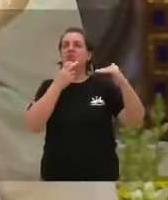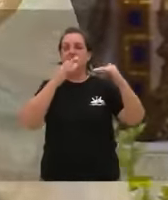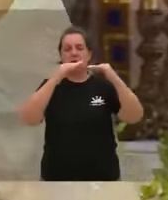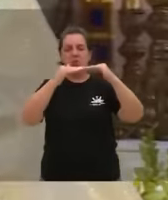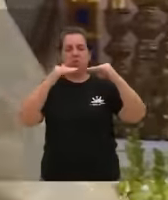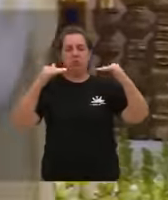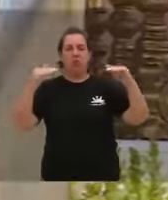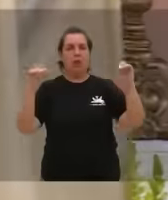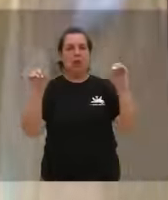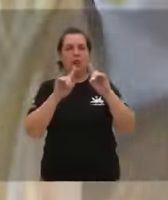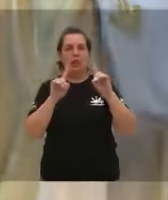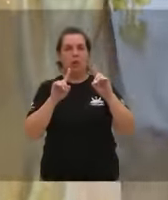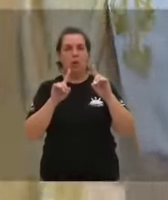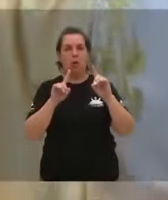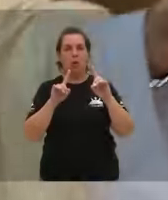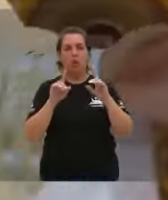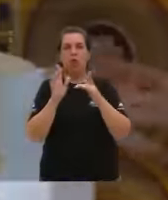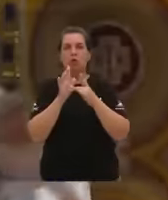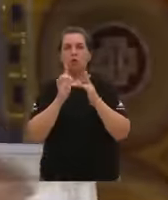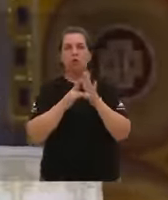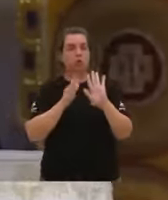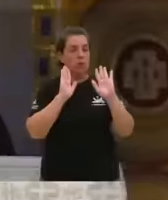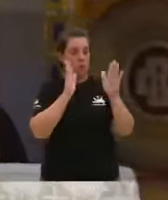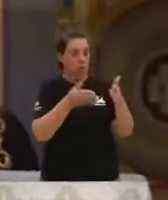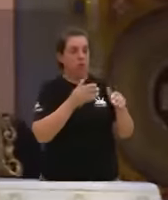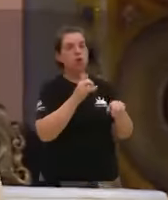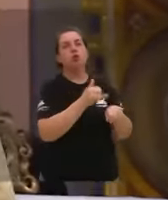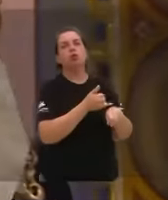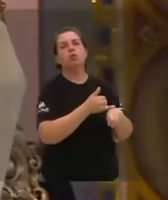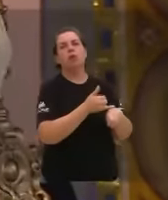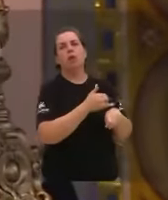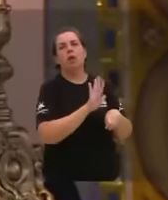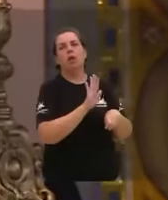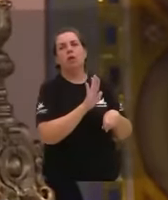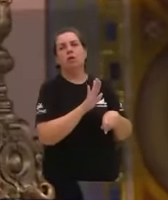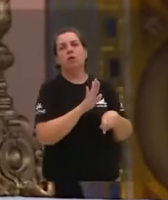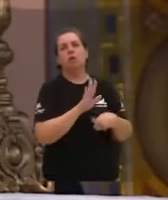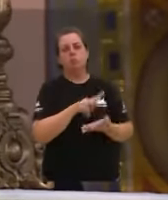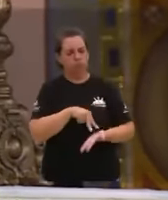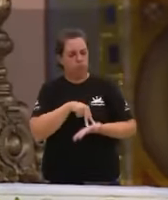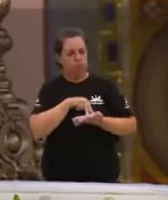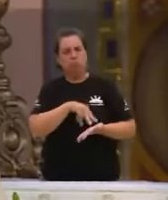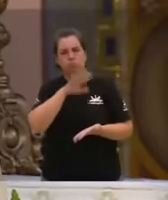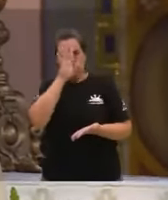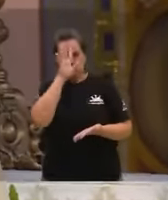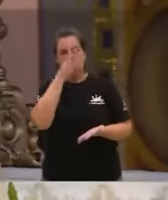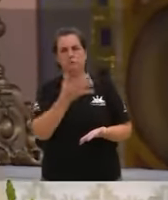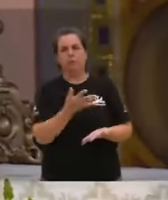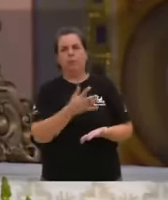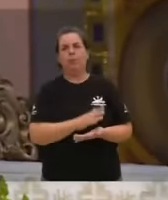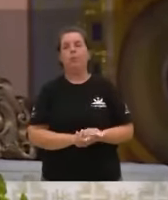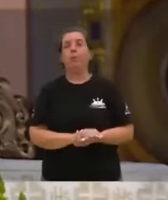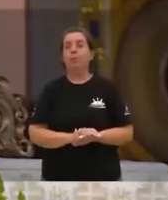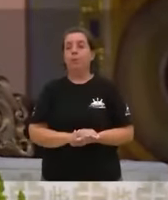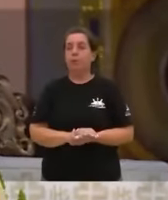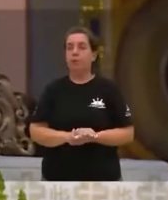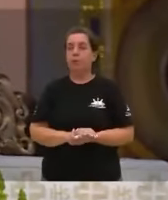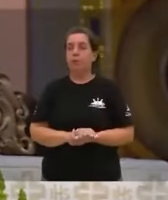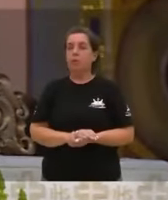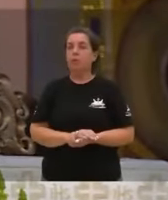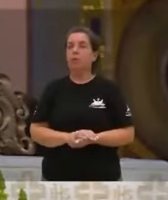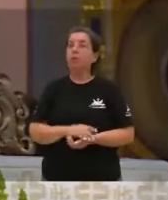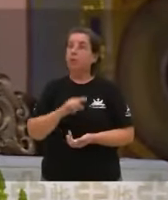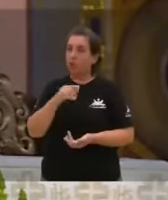E deve ter dito: agora é Jerusalém, firme decisão. E eu quero